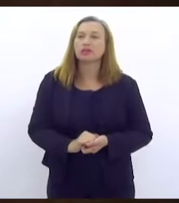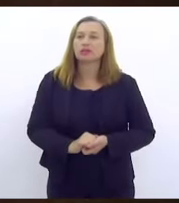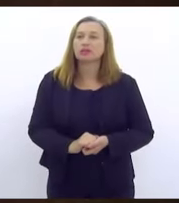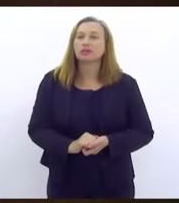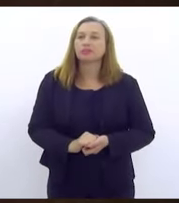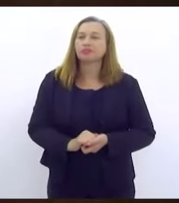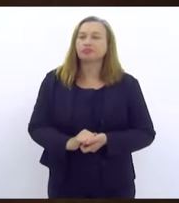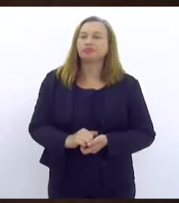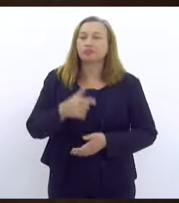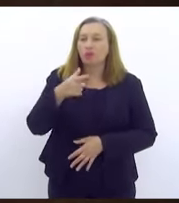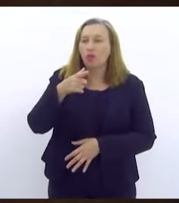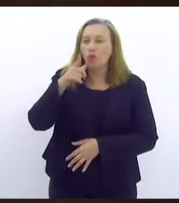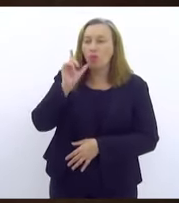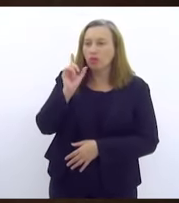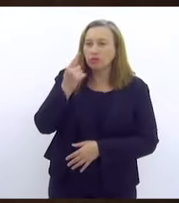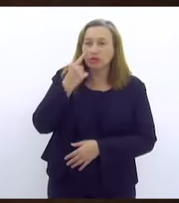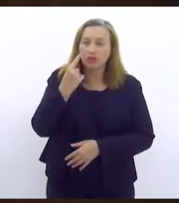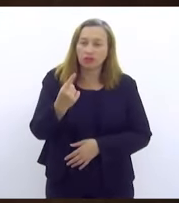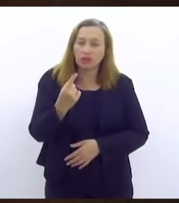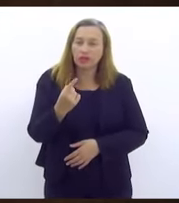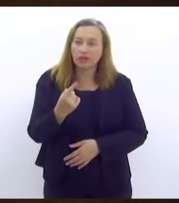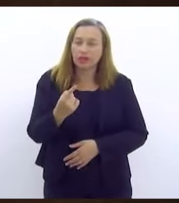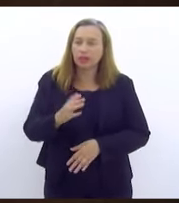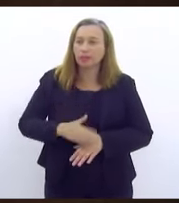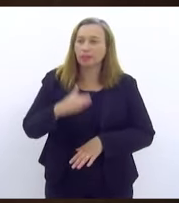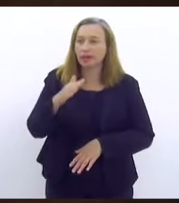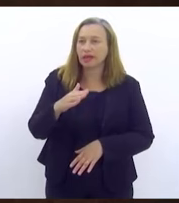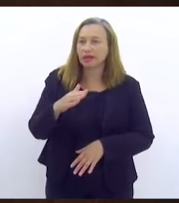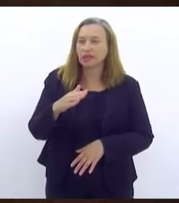Rebote, ontem deflagrada, mais de